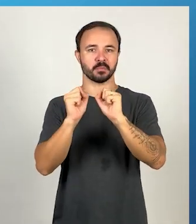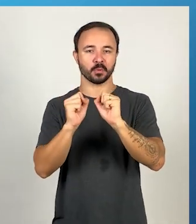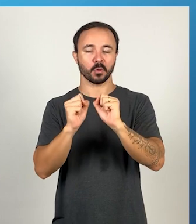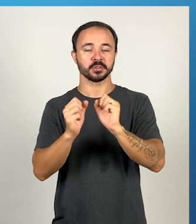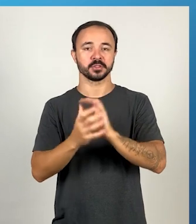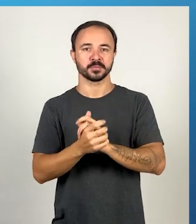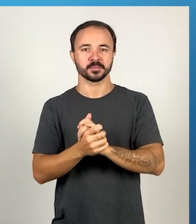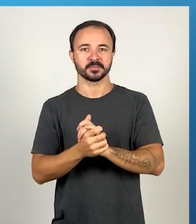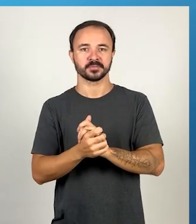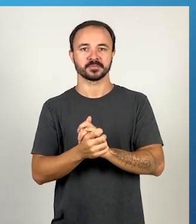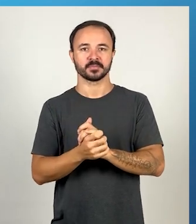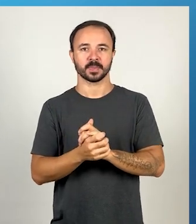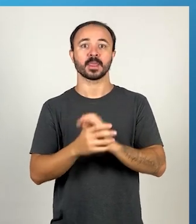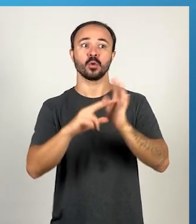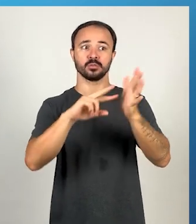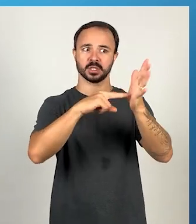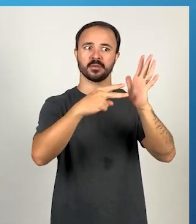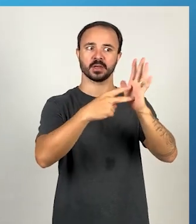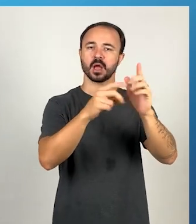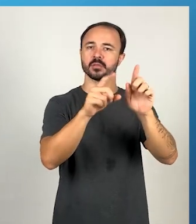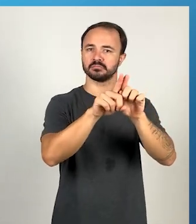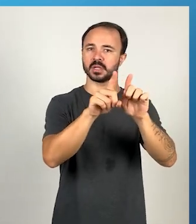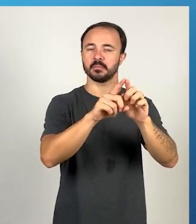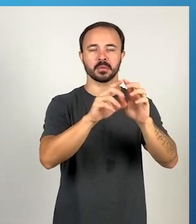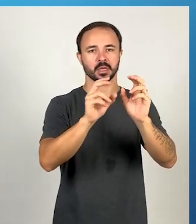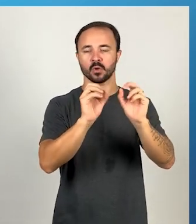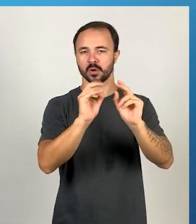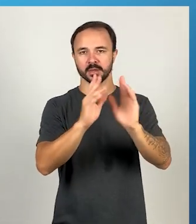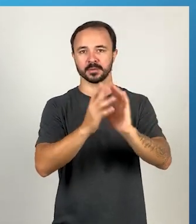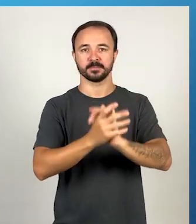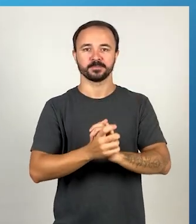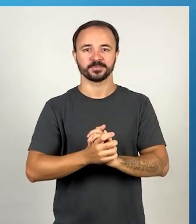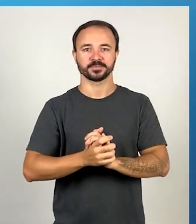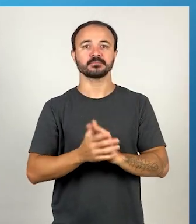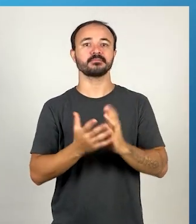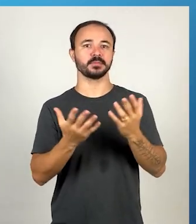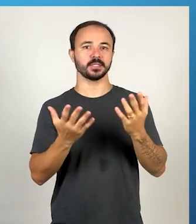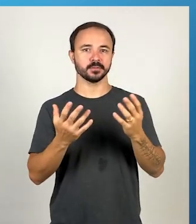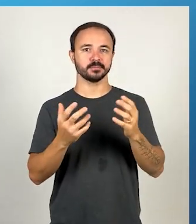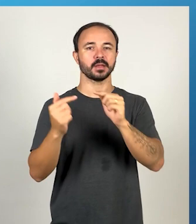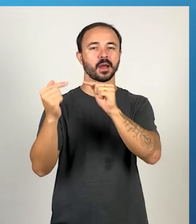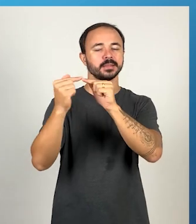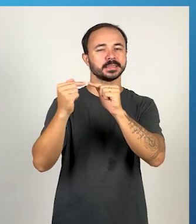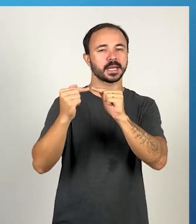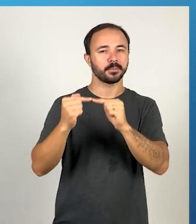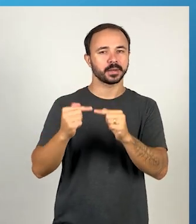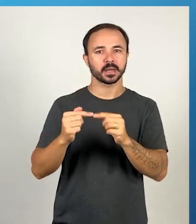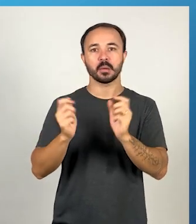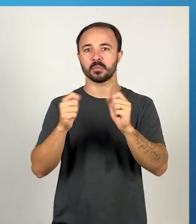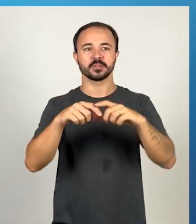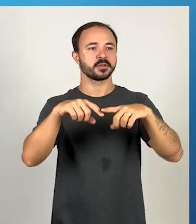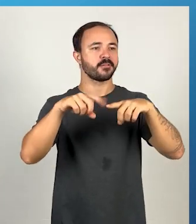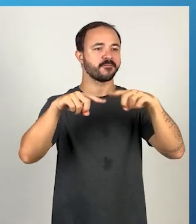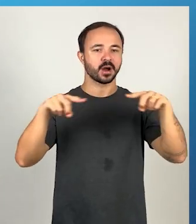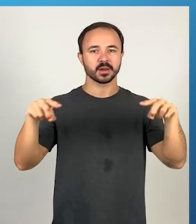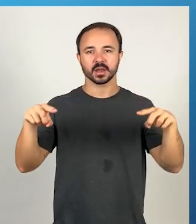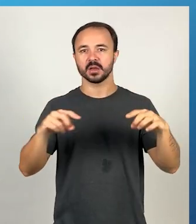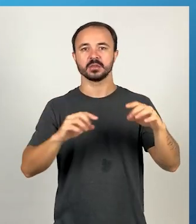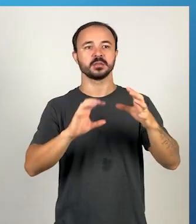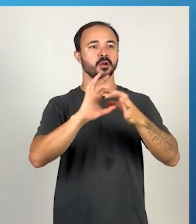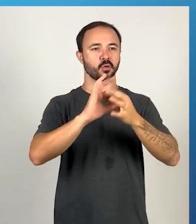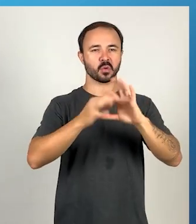carrega, além do seu significado literal. Essas associações podem variar de acordo com o